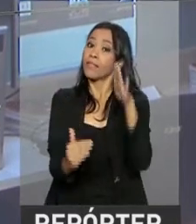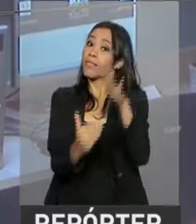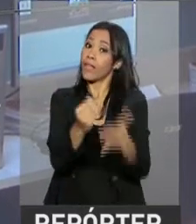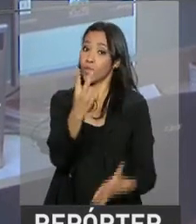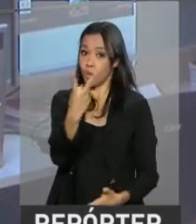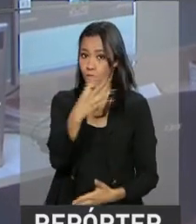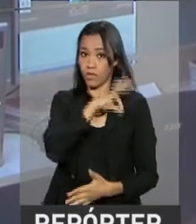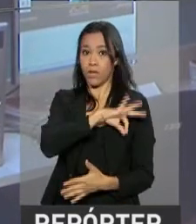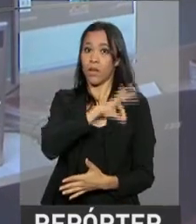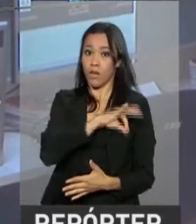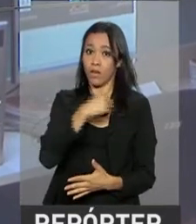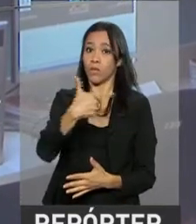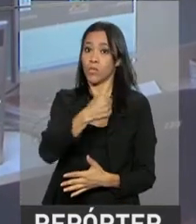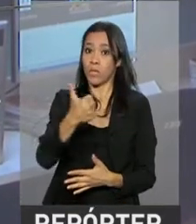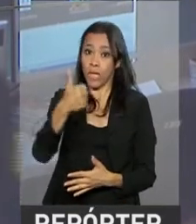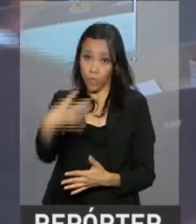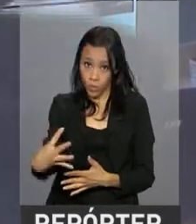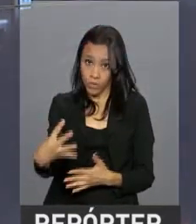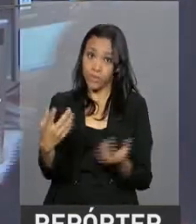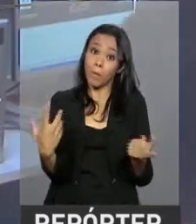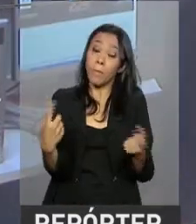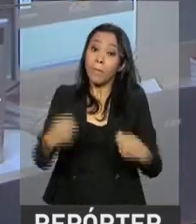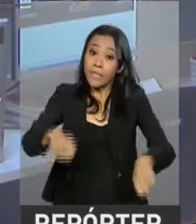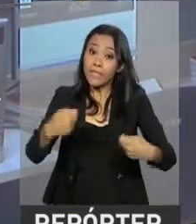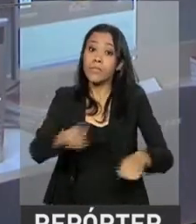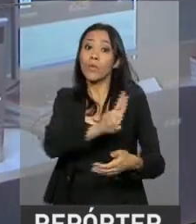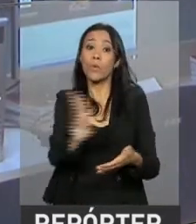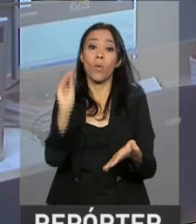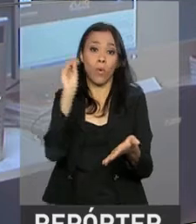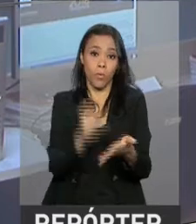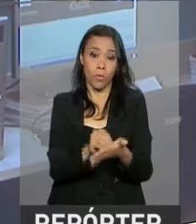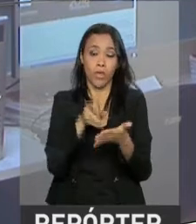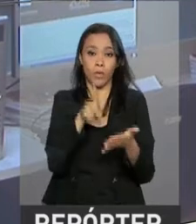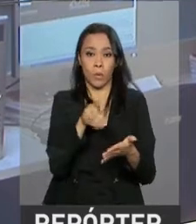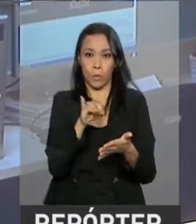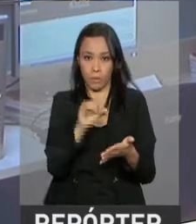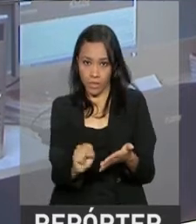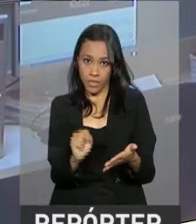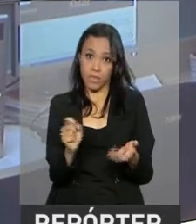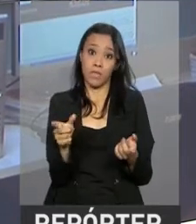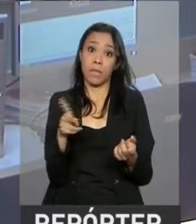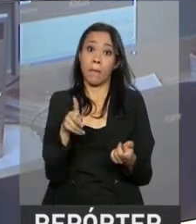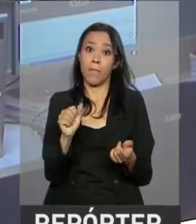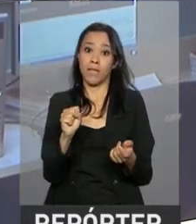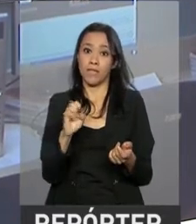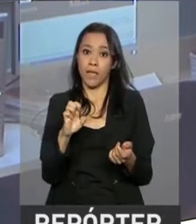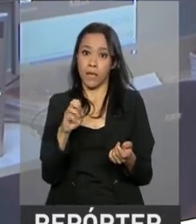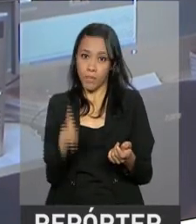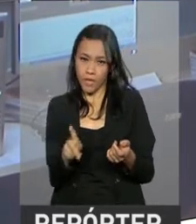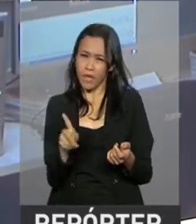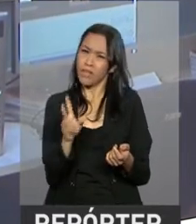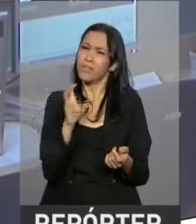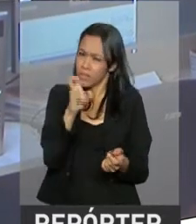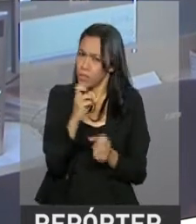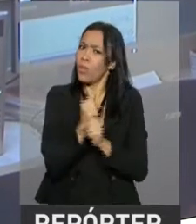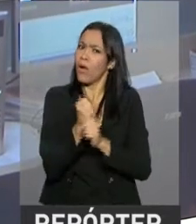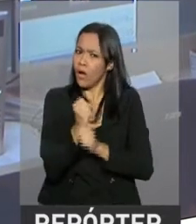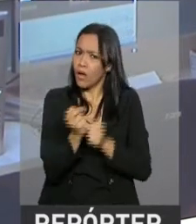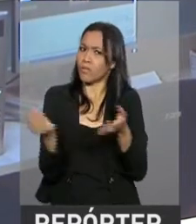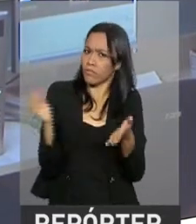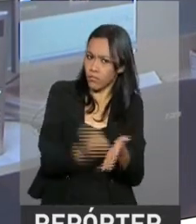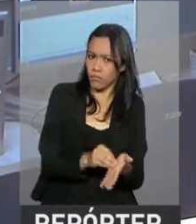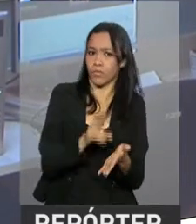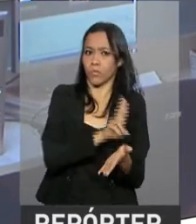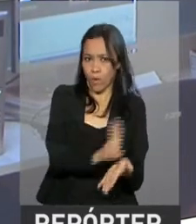mínimos em 2014 Além disso é preciso estar inscrito no PIS PASEP há pelo menos cinco anos e ter tido o nome